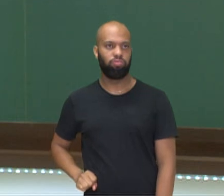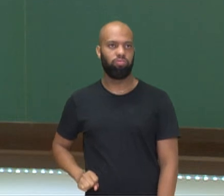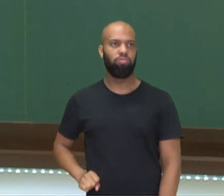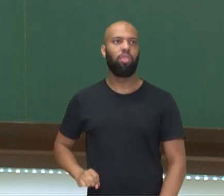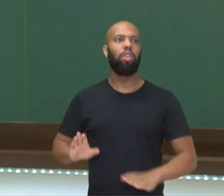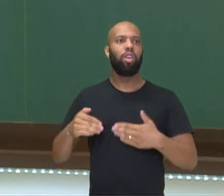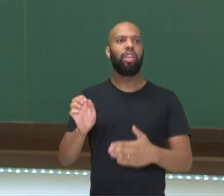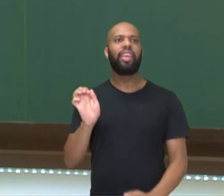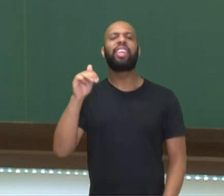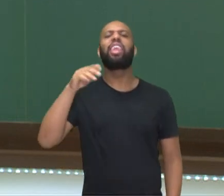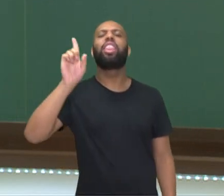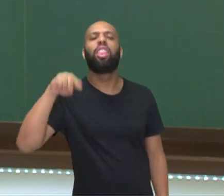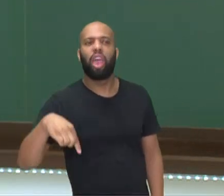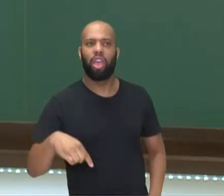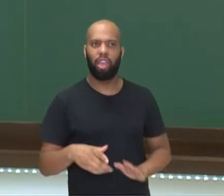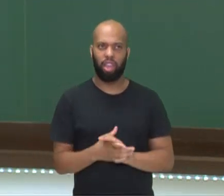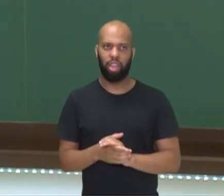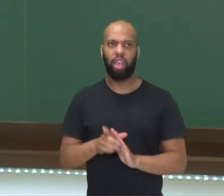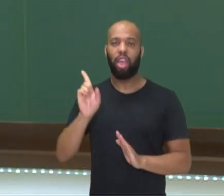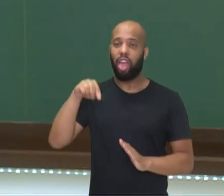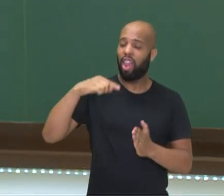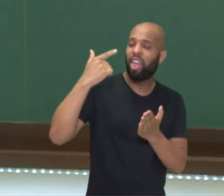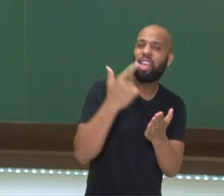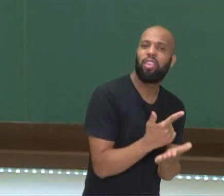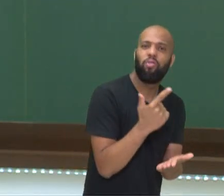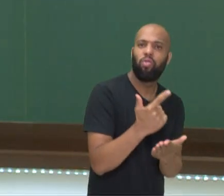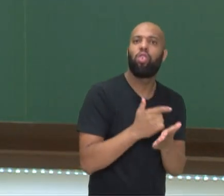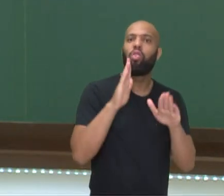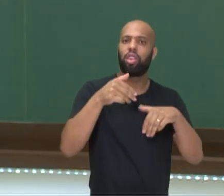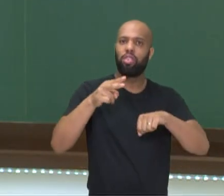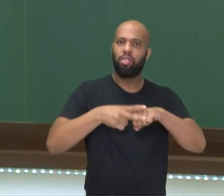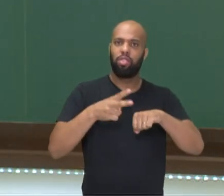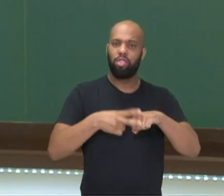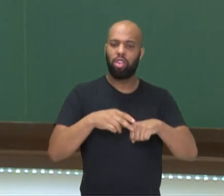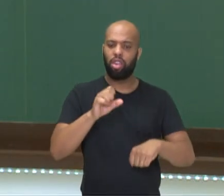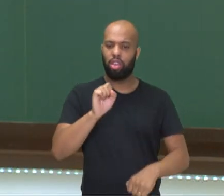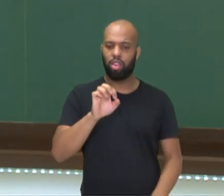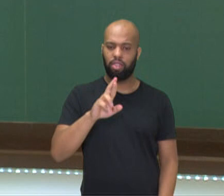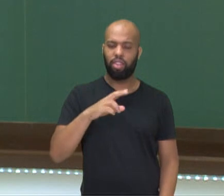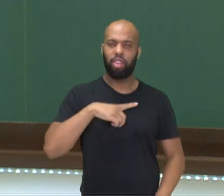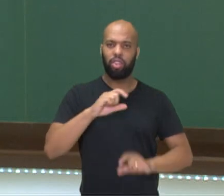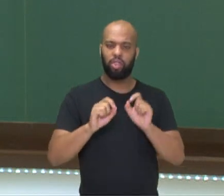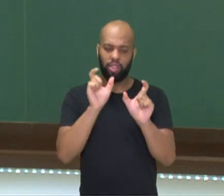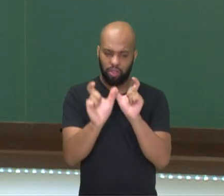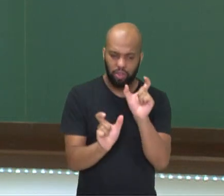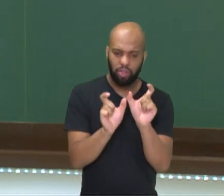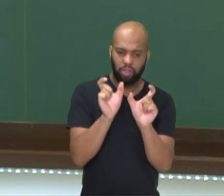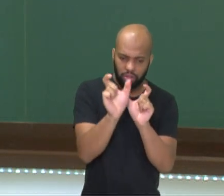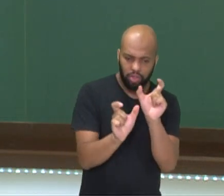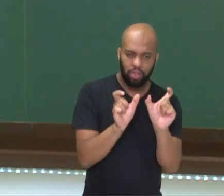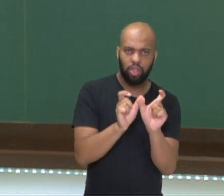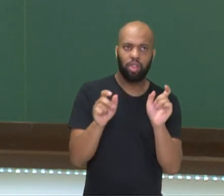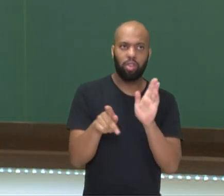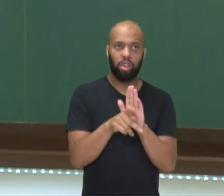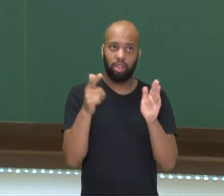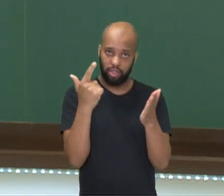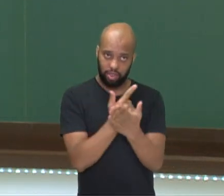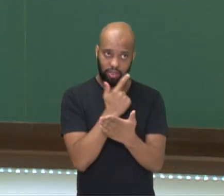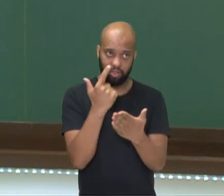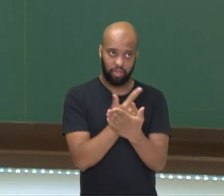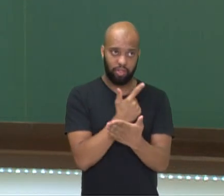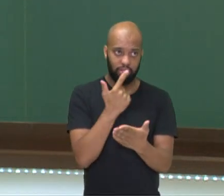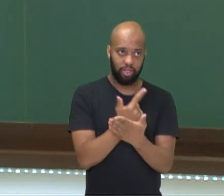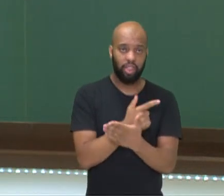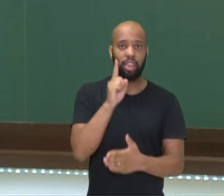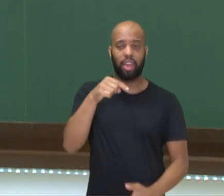é que são? Estes livros. Então, o verbo ser está conjugado para os livros que são